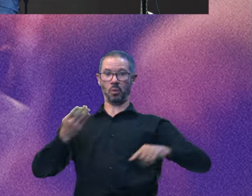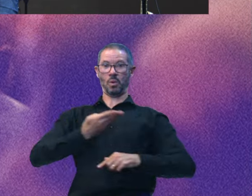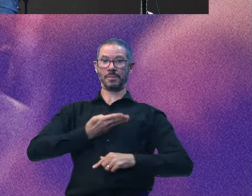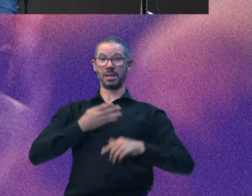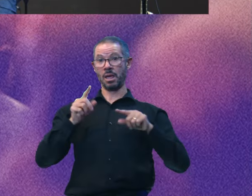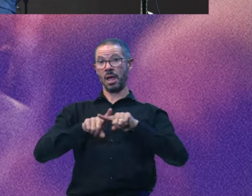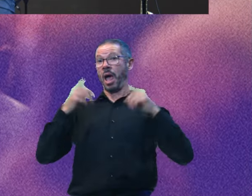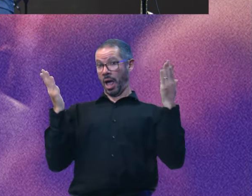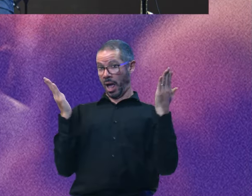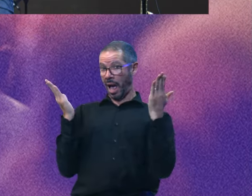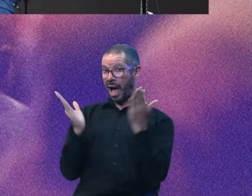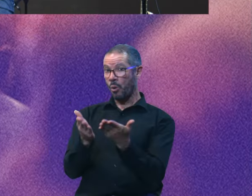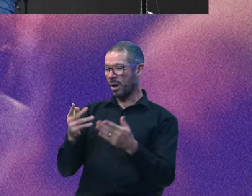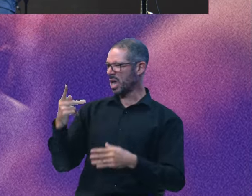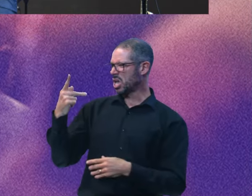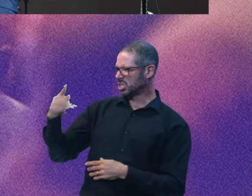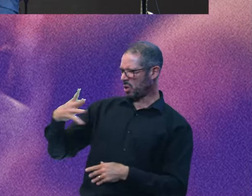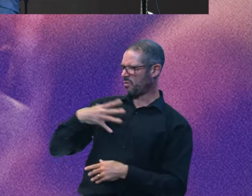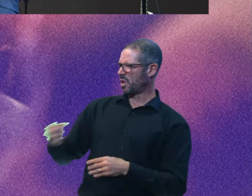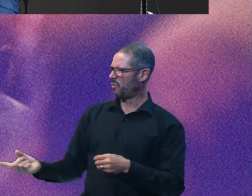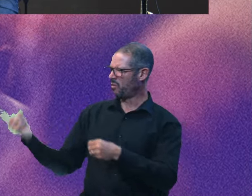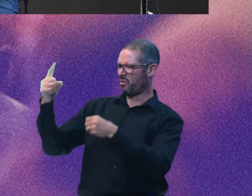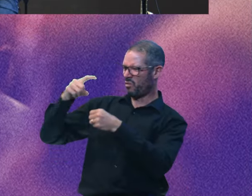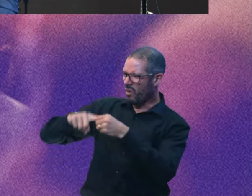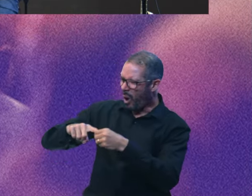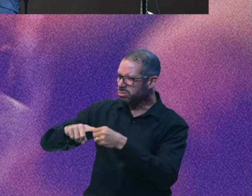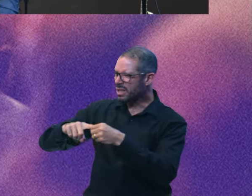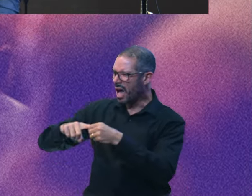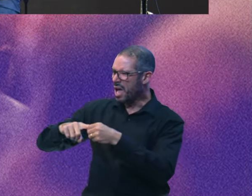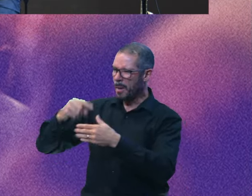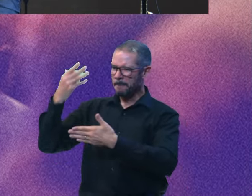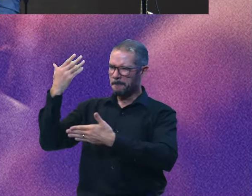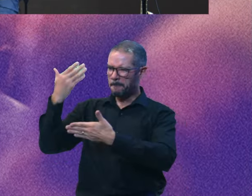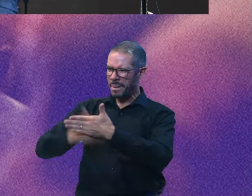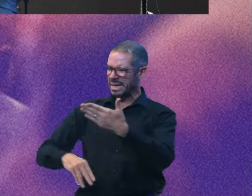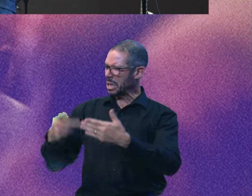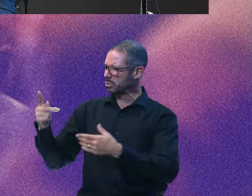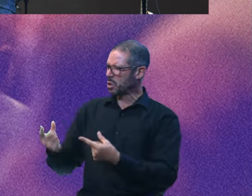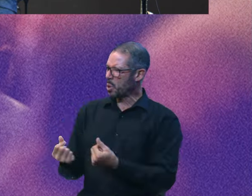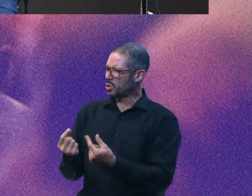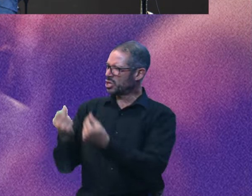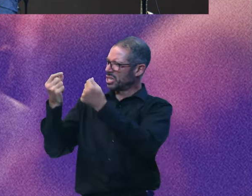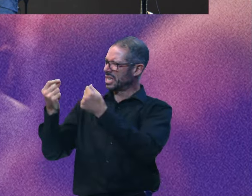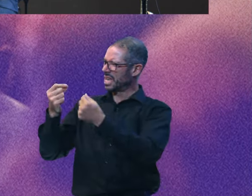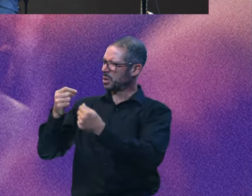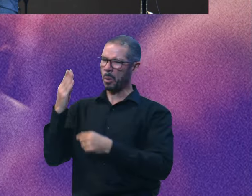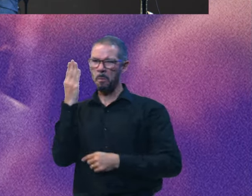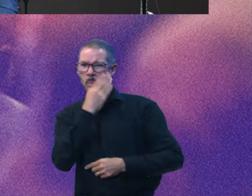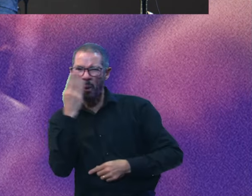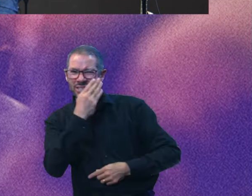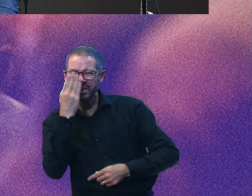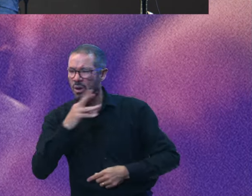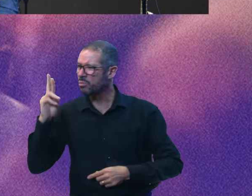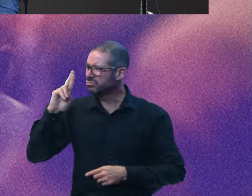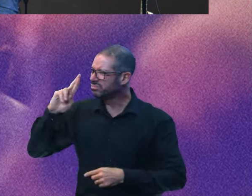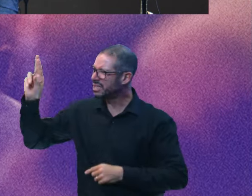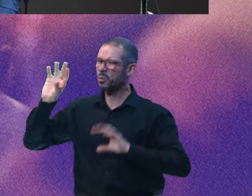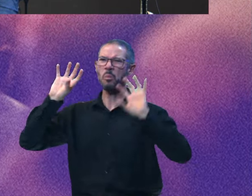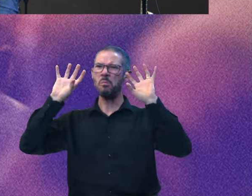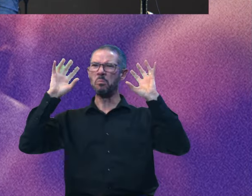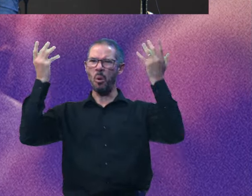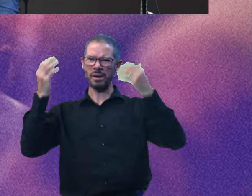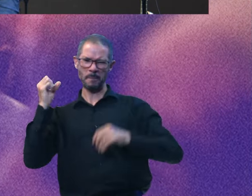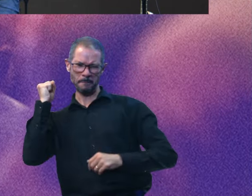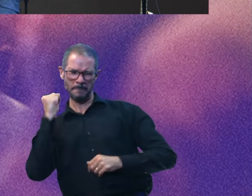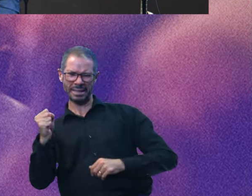agora, esse aí, seu filho, volta, depois de desperdiçar o seu dinheiro com prostitutas, o Senhor comemora matando um